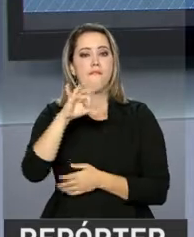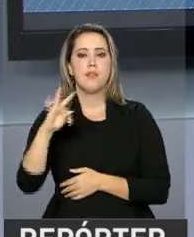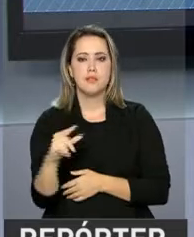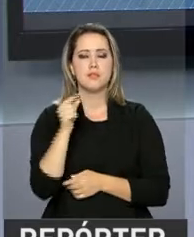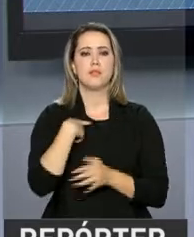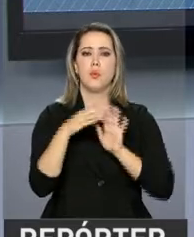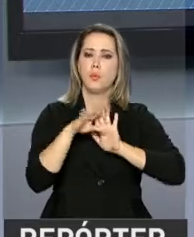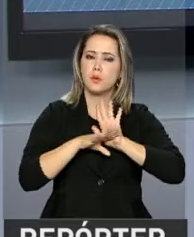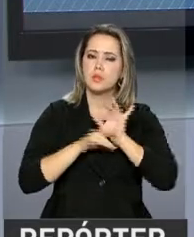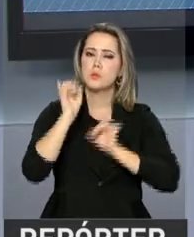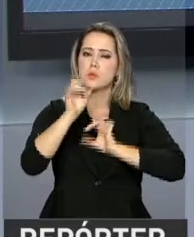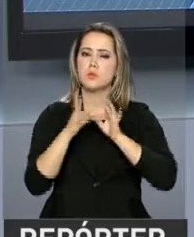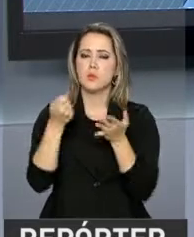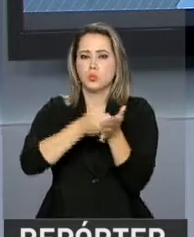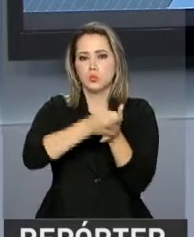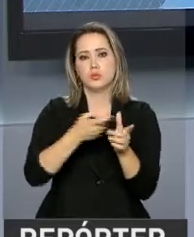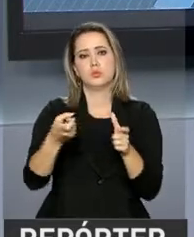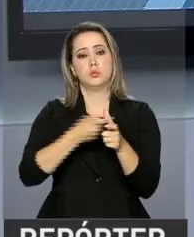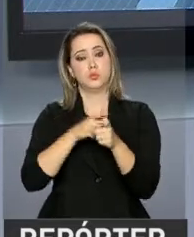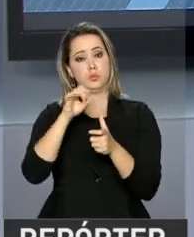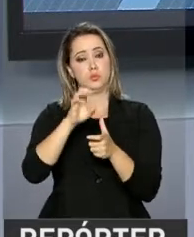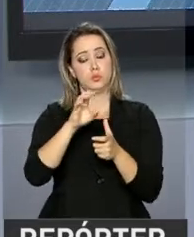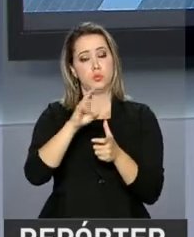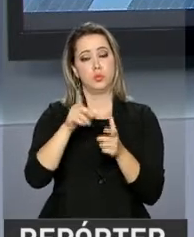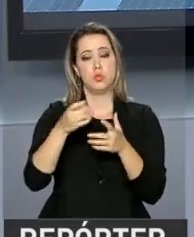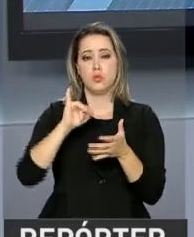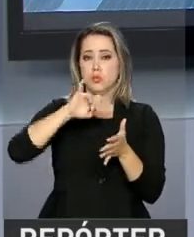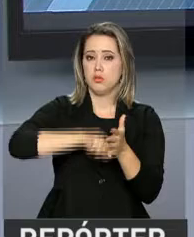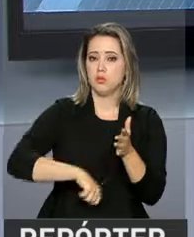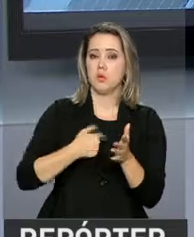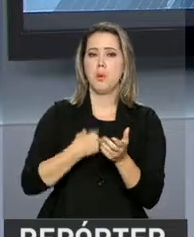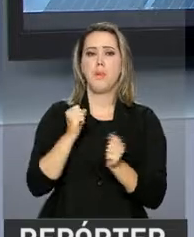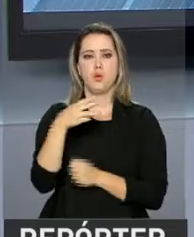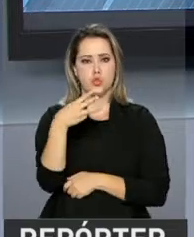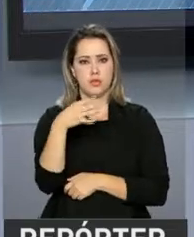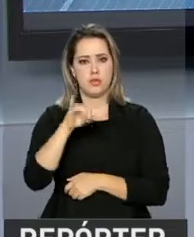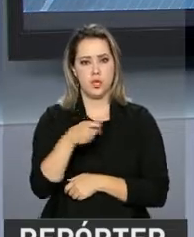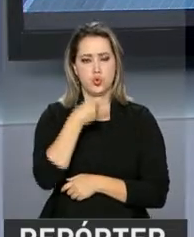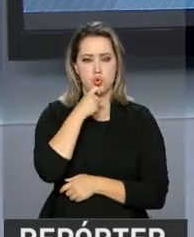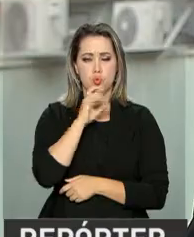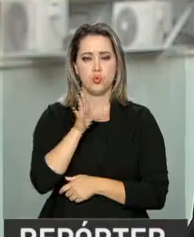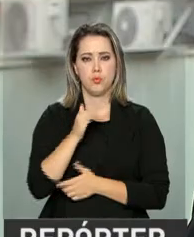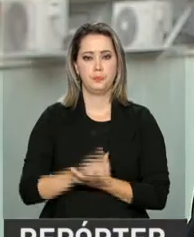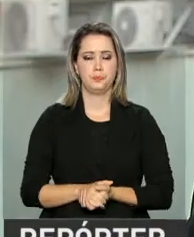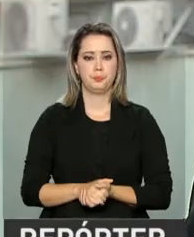especial de regularização tributária ea adesão pode ser feita a partir de 3 de julho